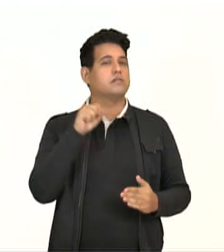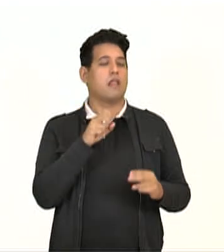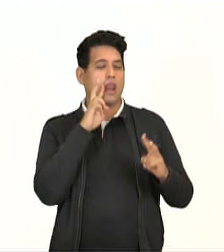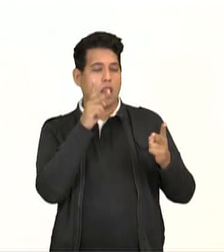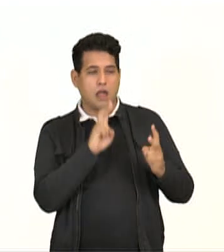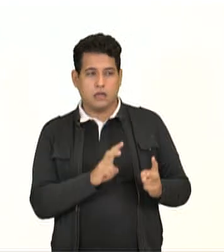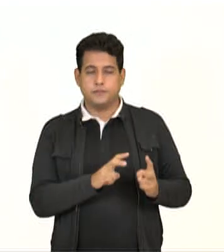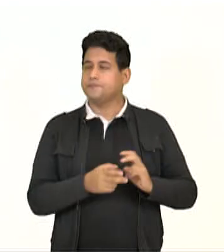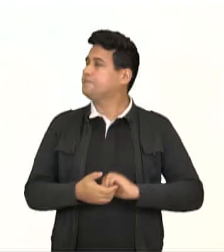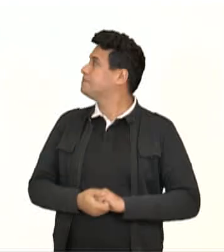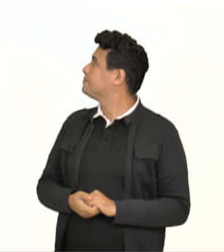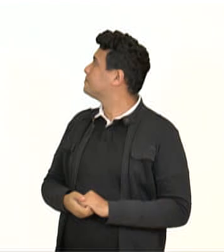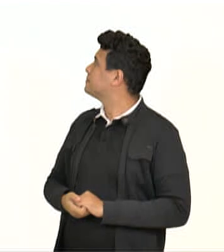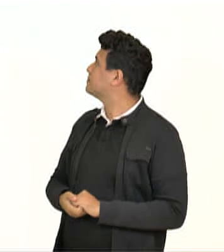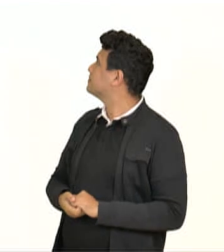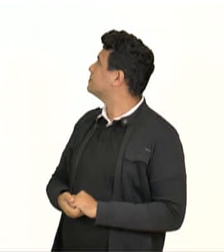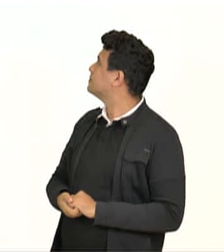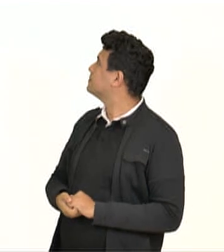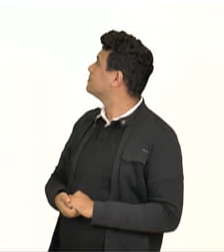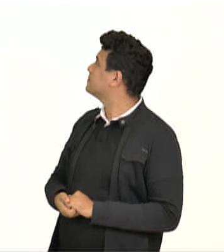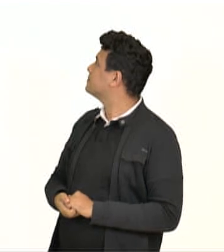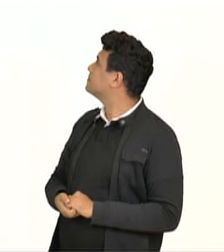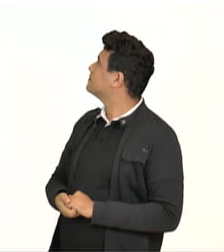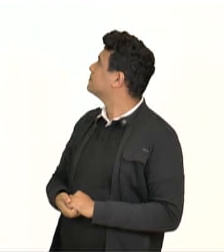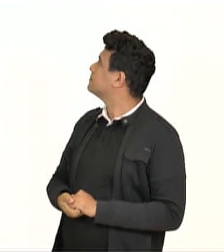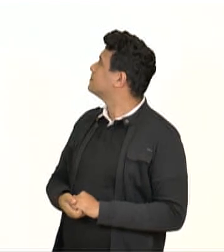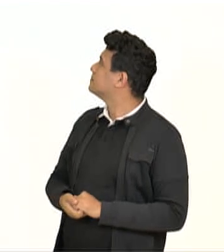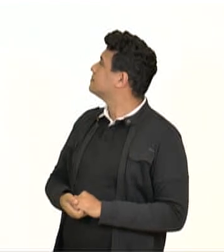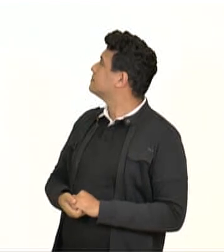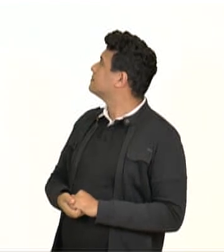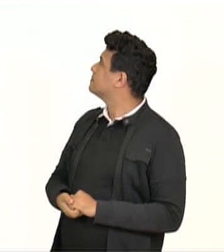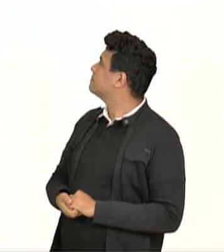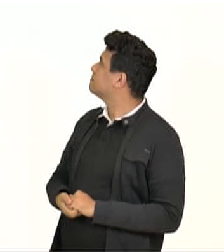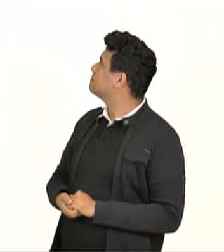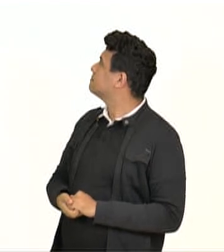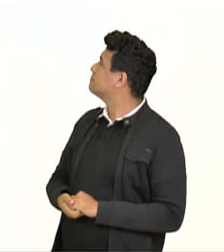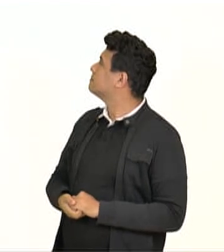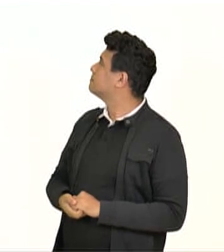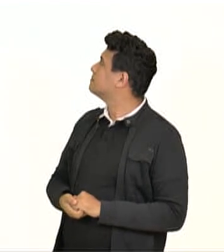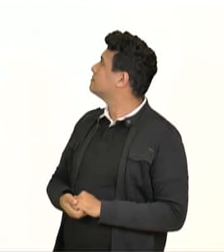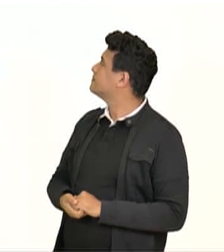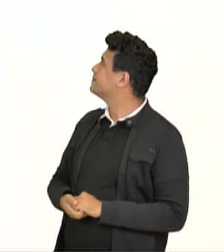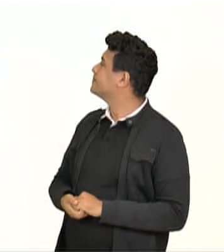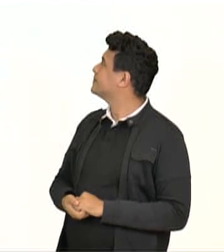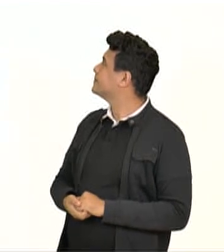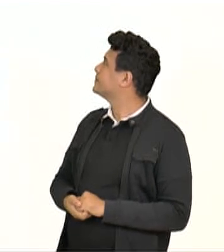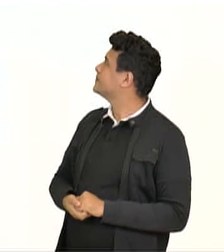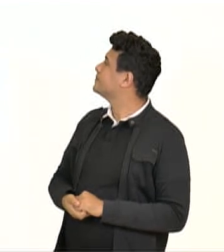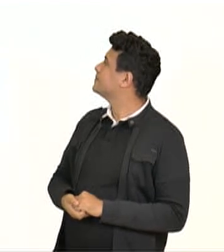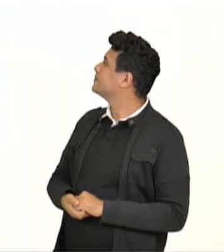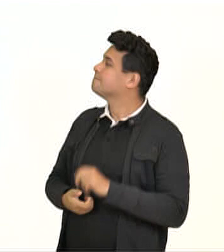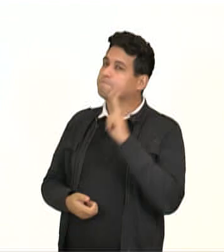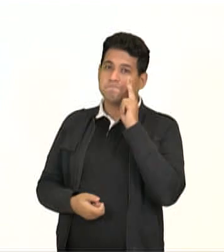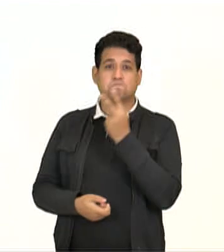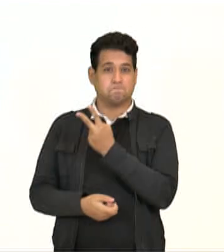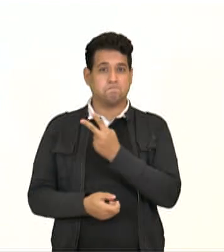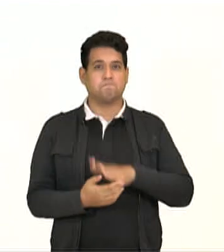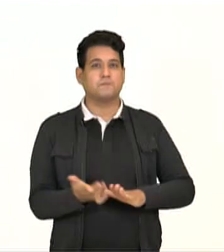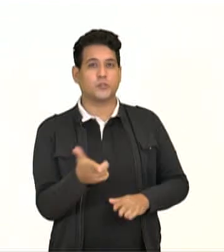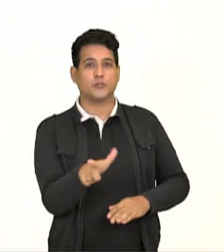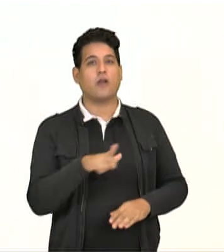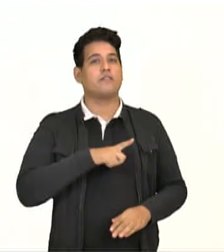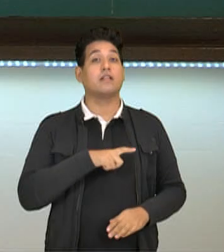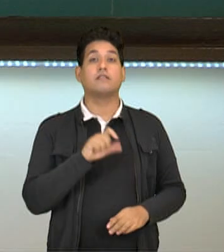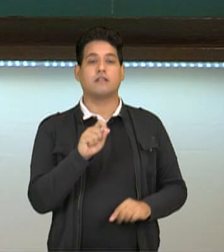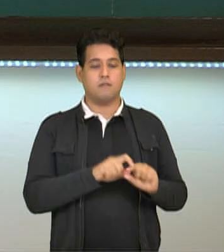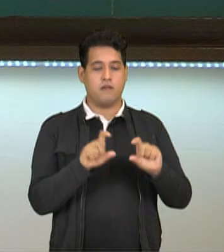take her out tonight, and I will treat her kind. I'm gonna treat her kind. Olha só, mais uma vez eu tenho